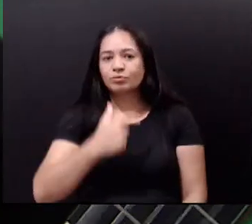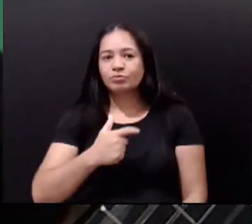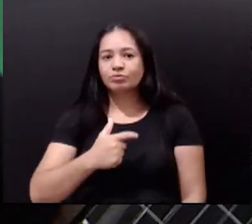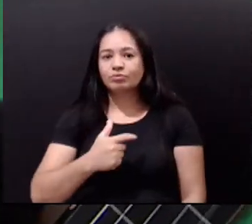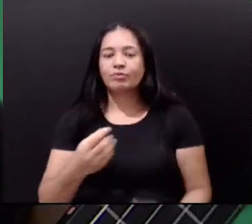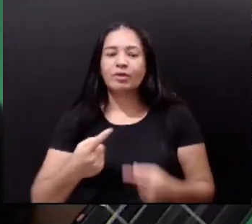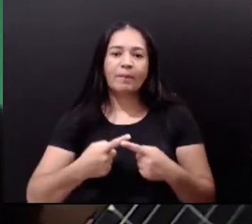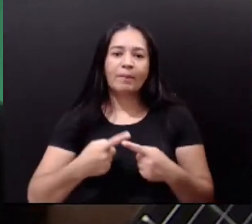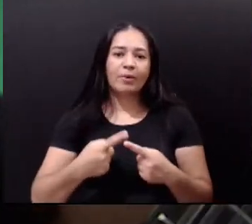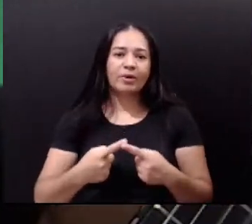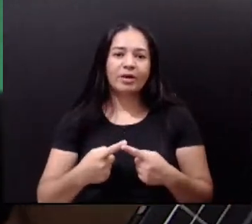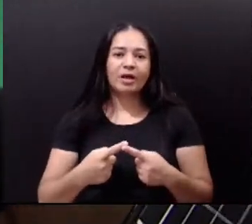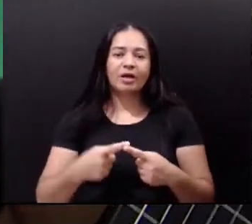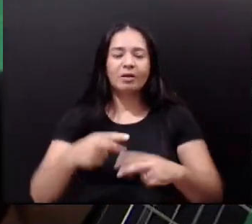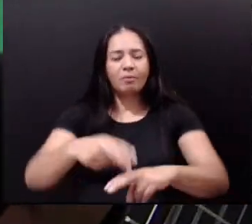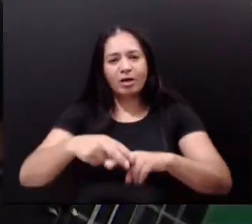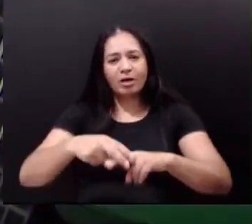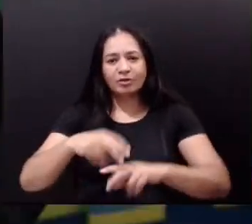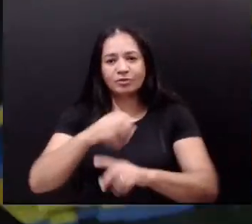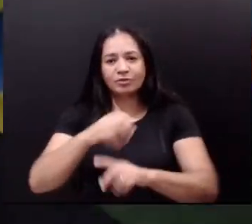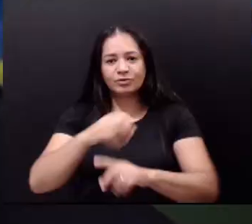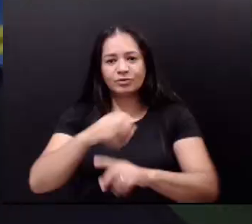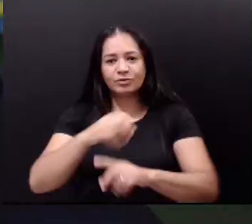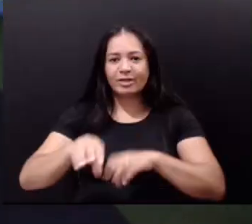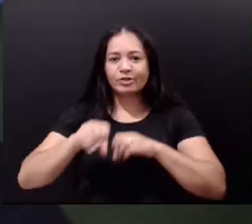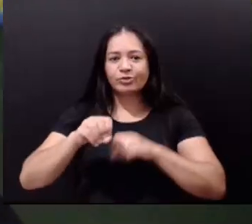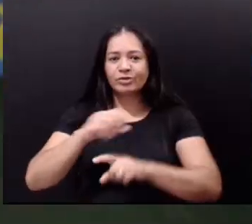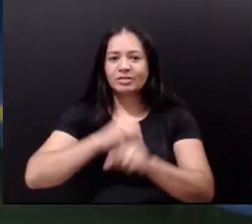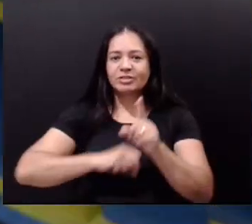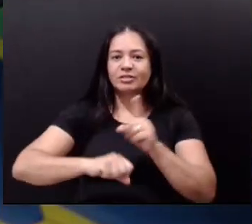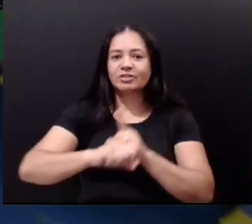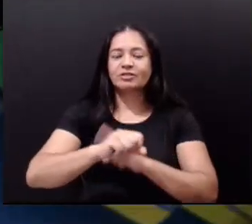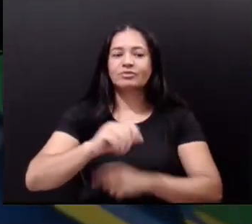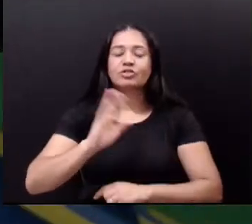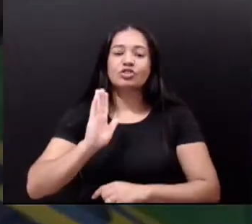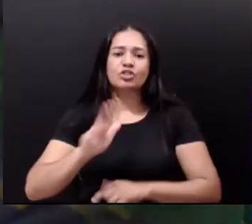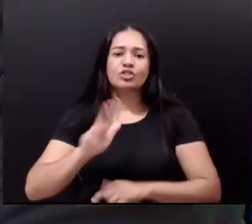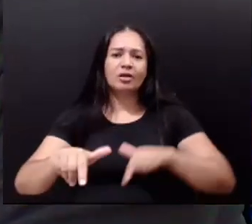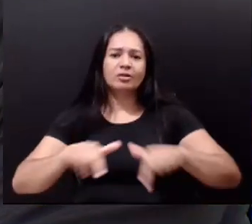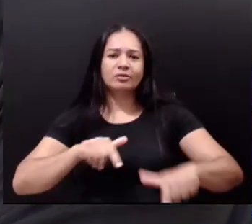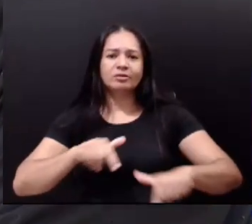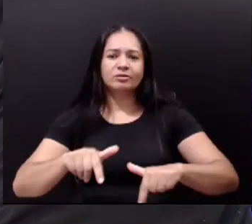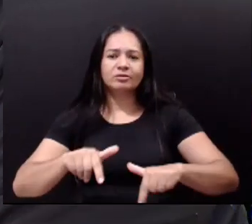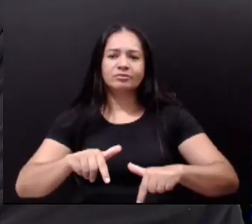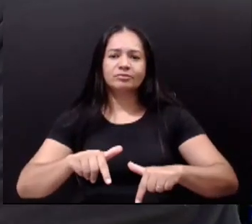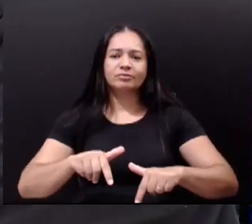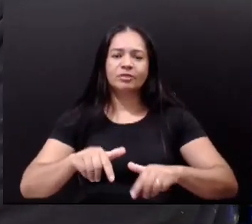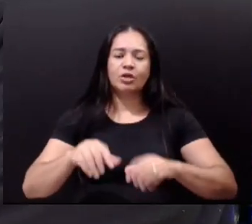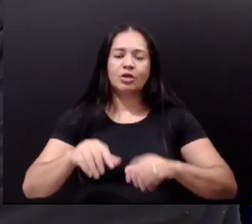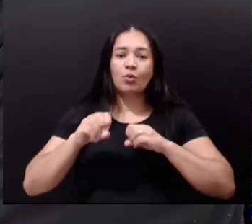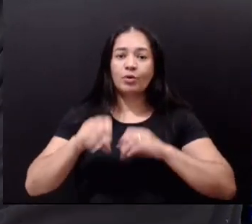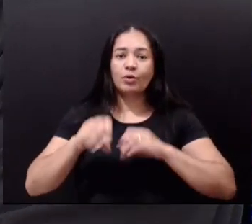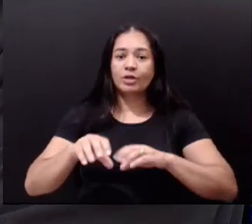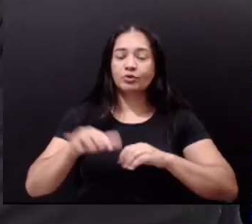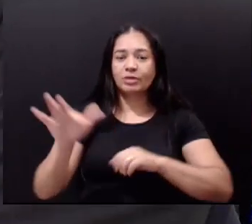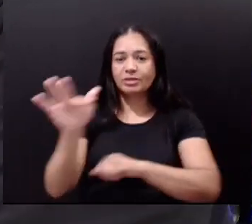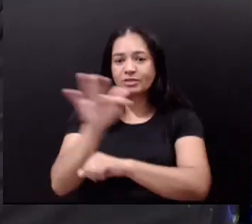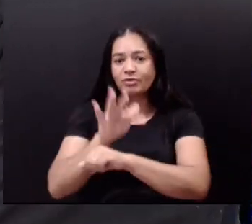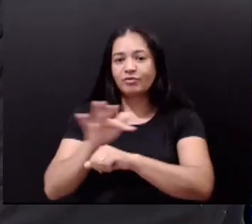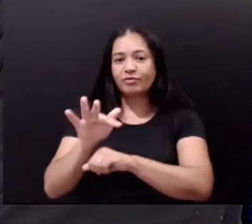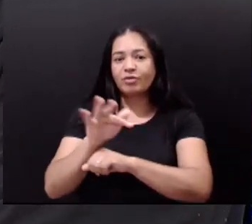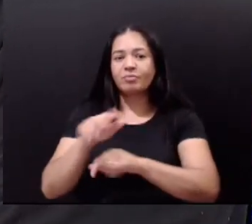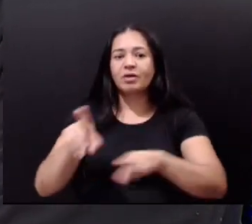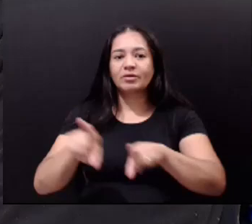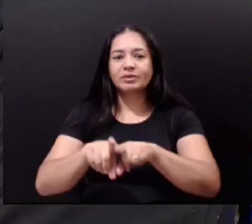educação social, né? Já trabalhei com educação formal e também tento, dentro